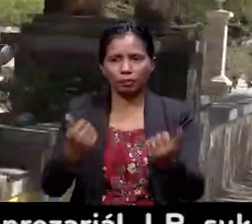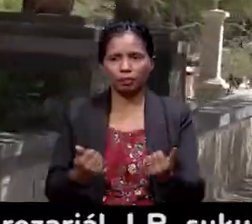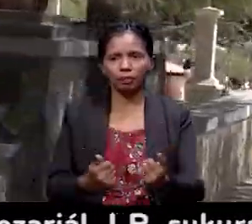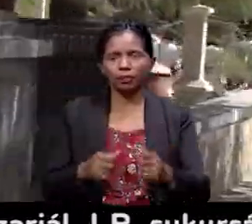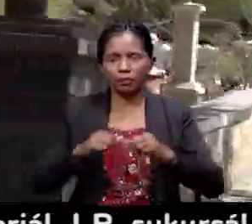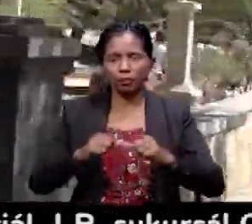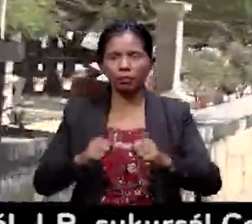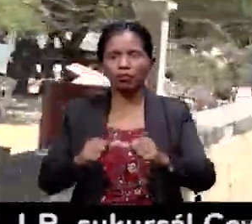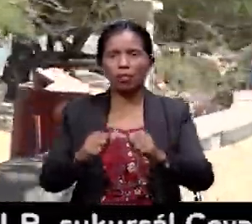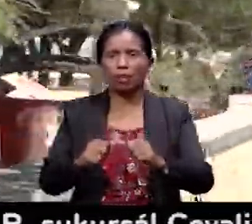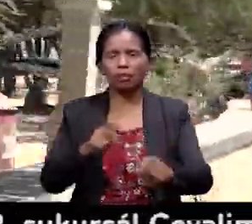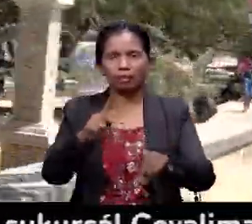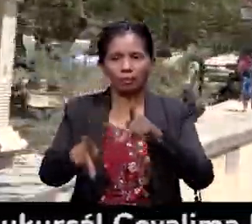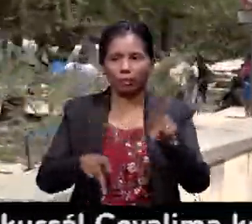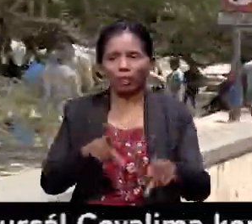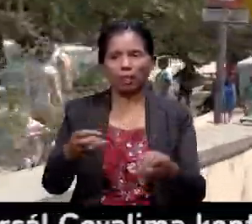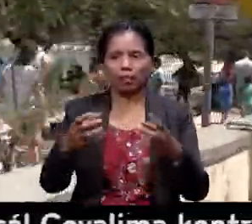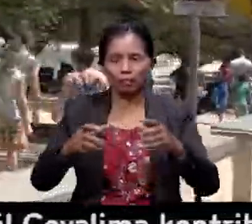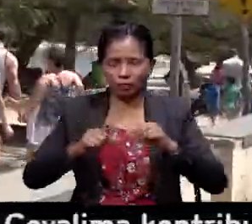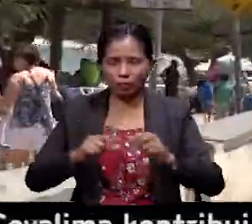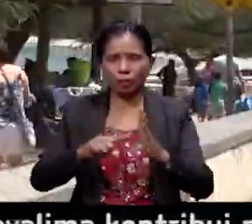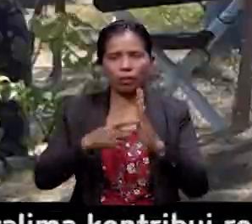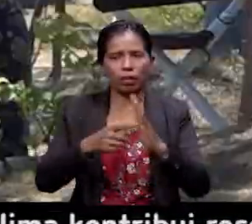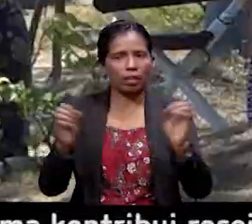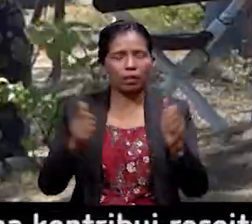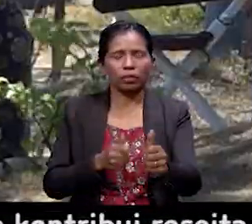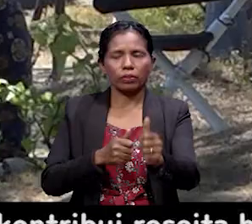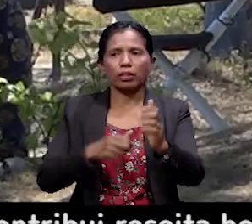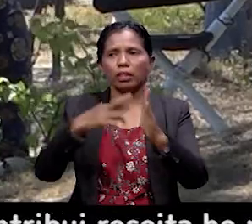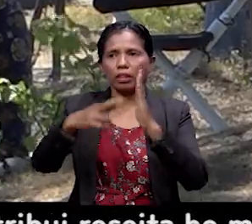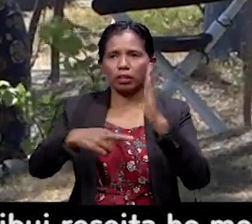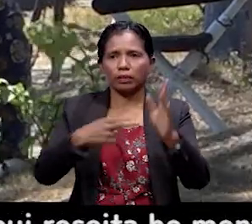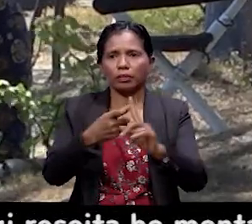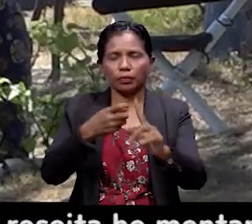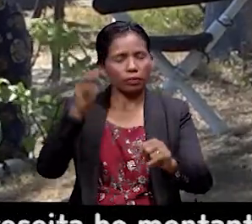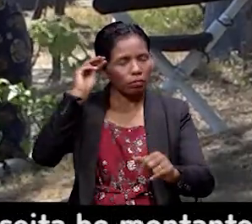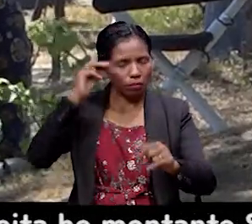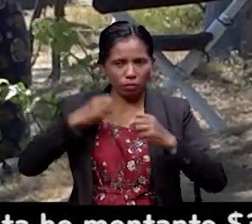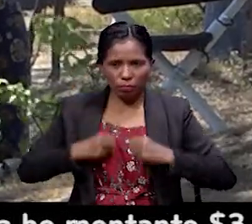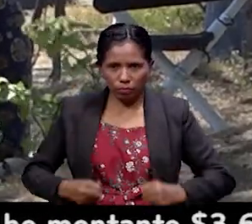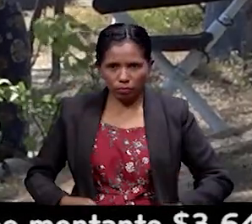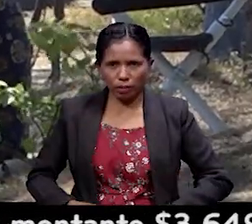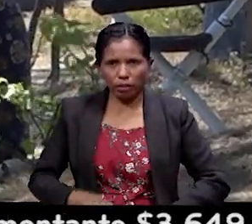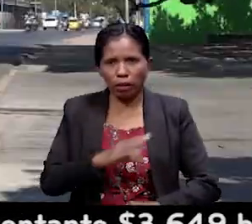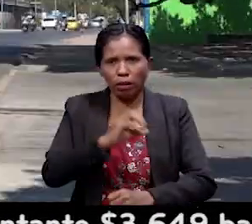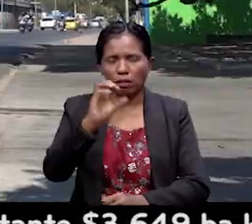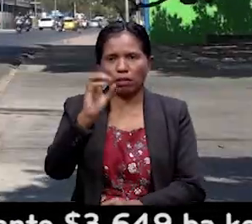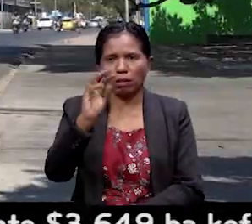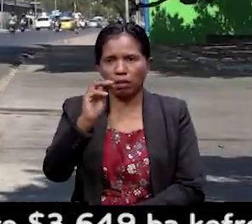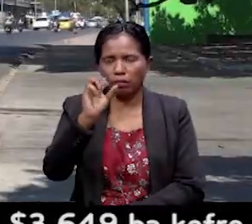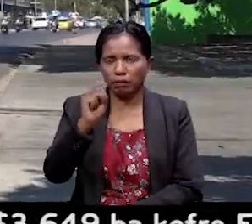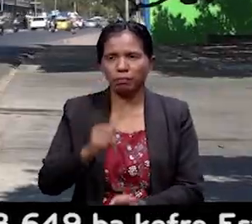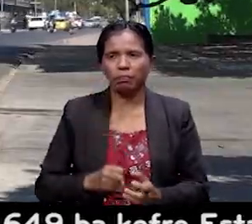lá o normal, no cidadão Balon começa lá cumpre regra prevenção husi Ministério Saúde, no Organização Mundial